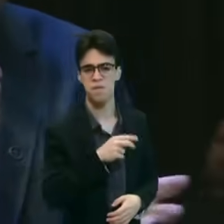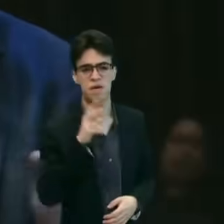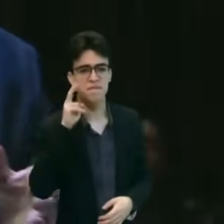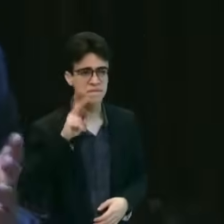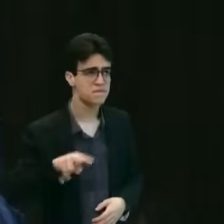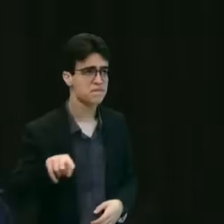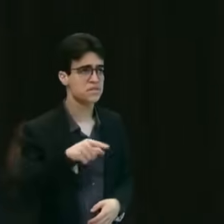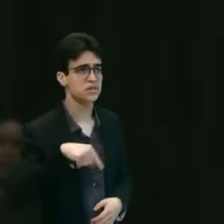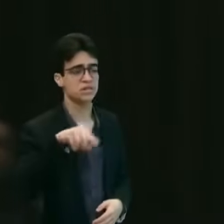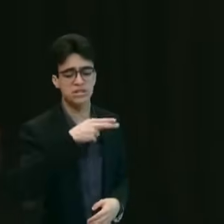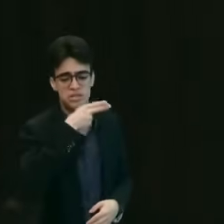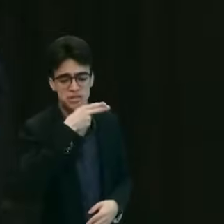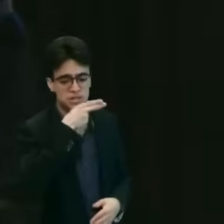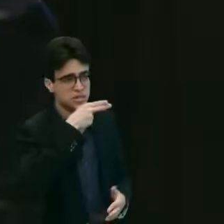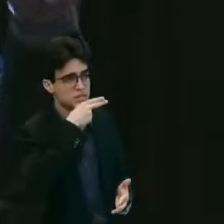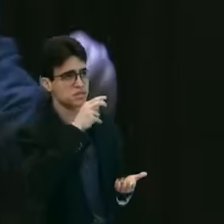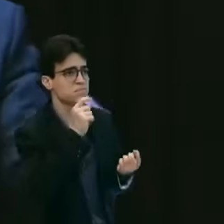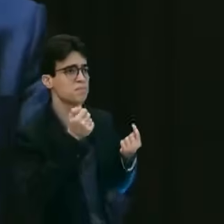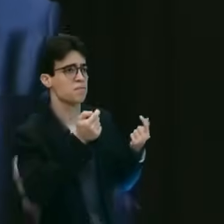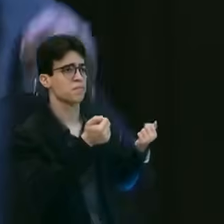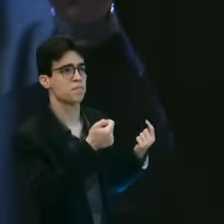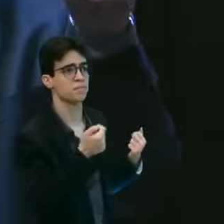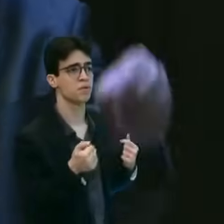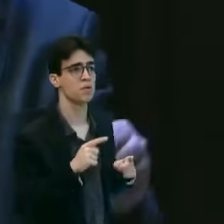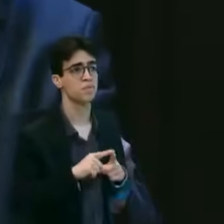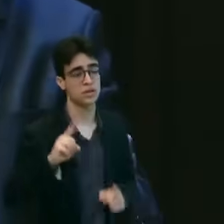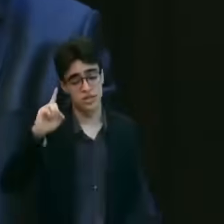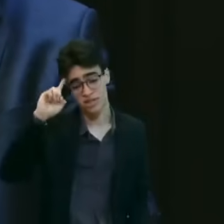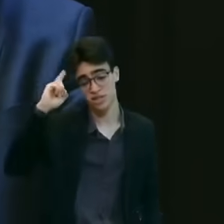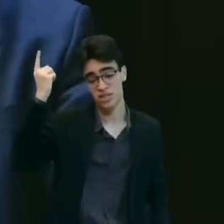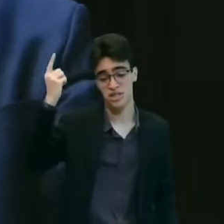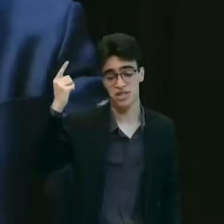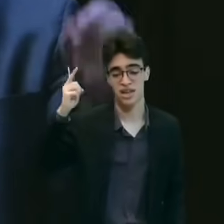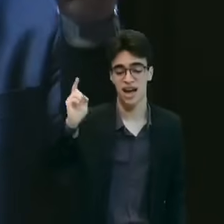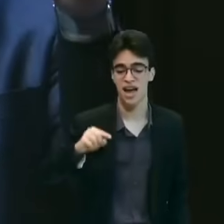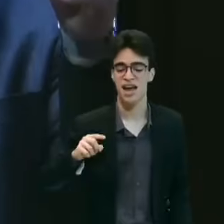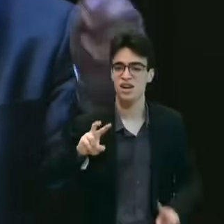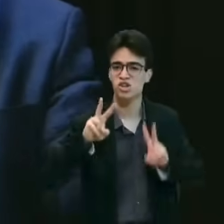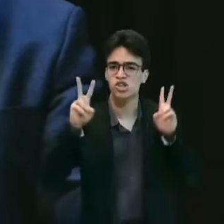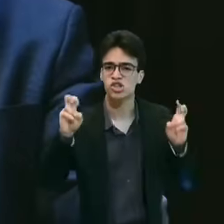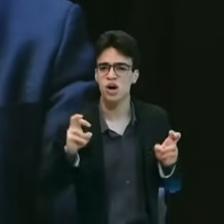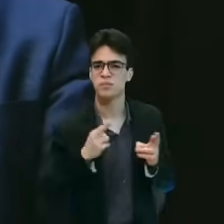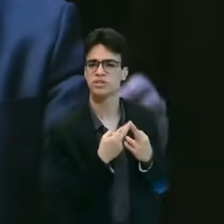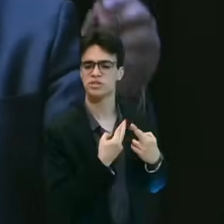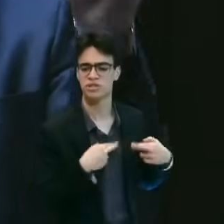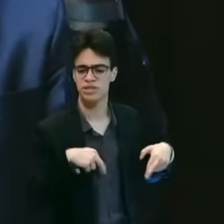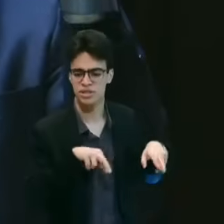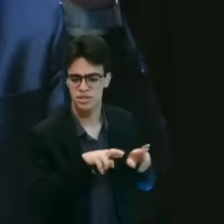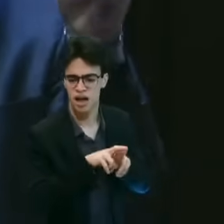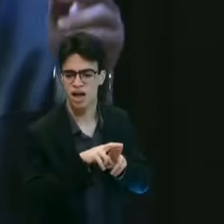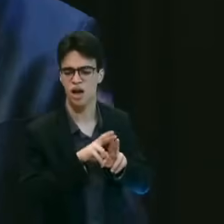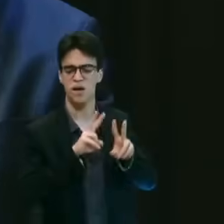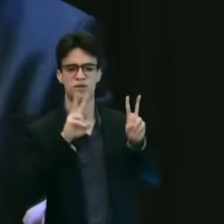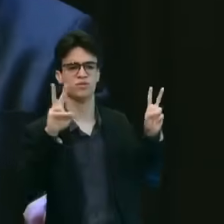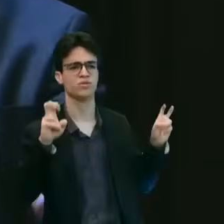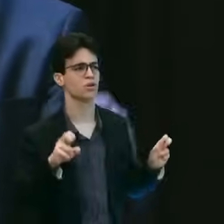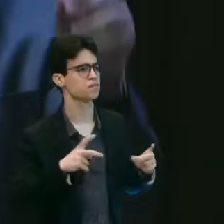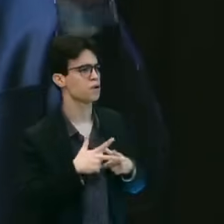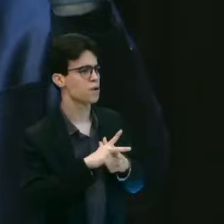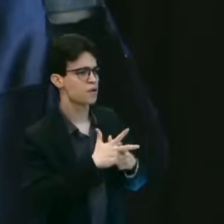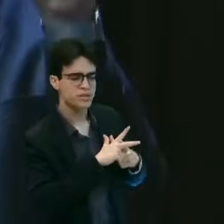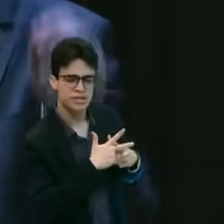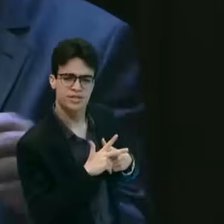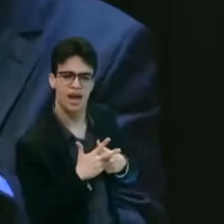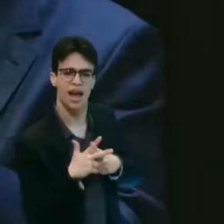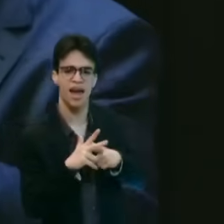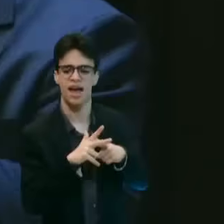os netinhos. E ali naquele dia, naquele culto, falando sobre restauração, falando sobre conserto,